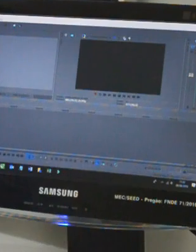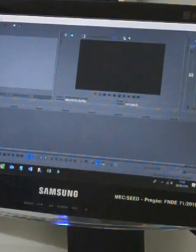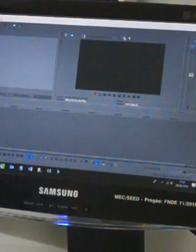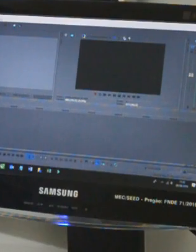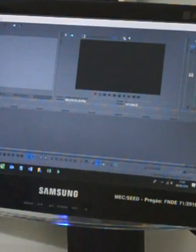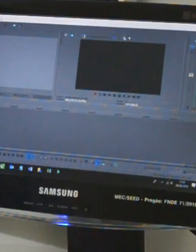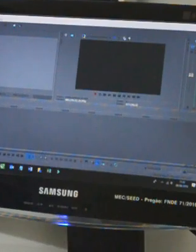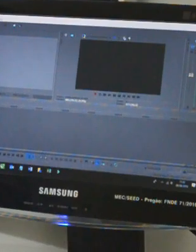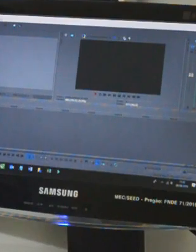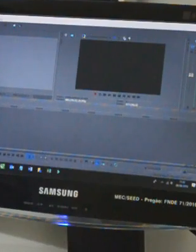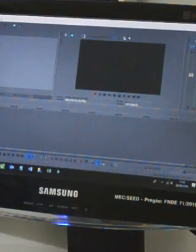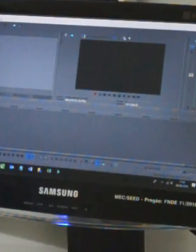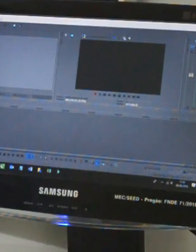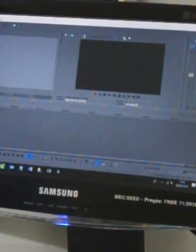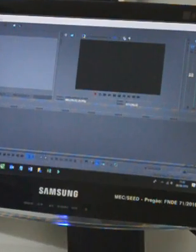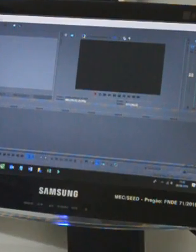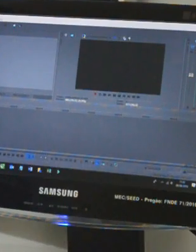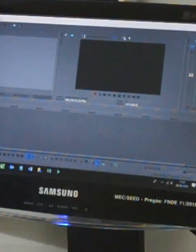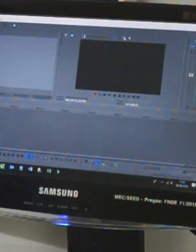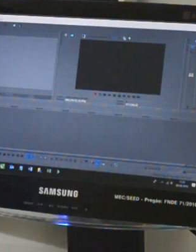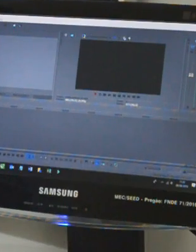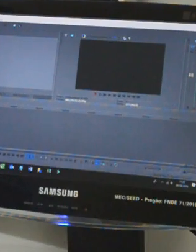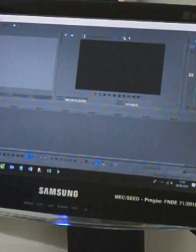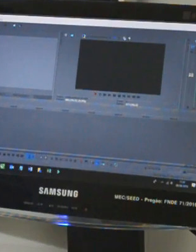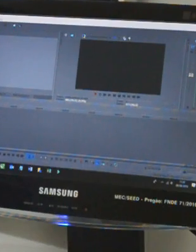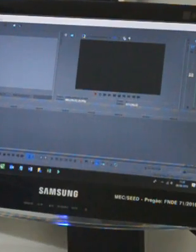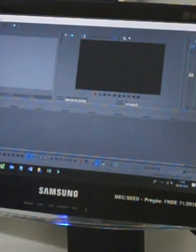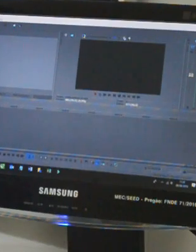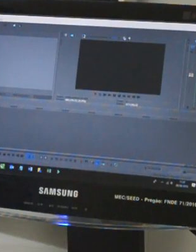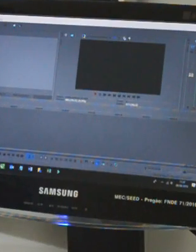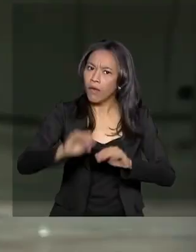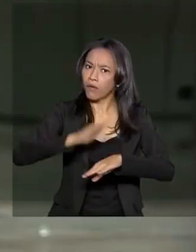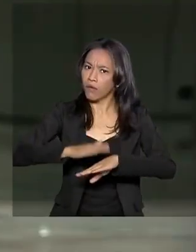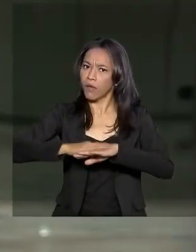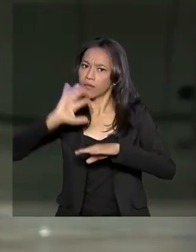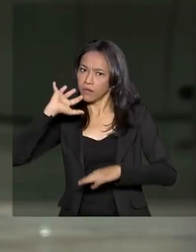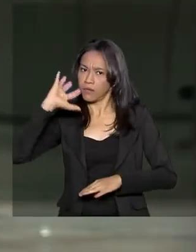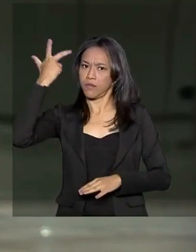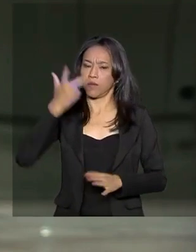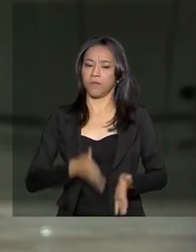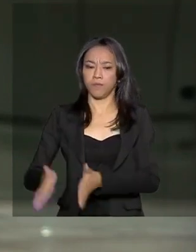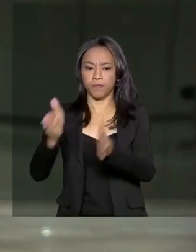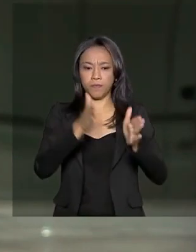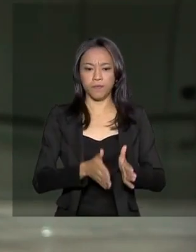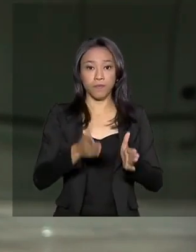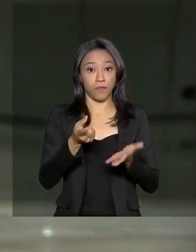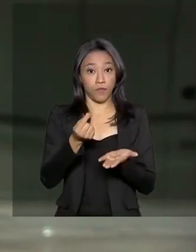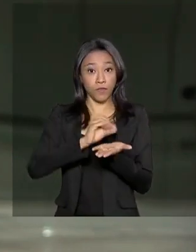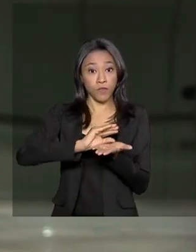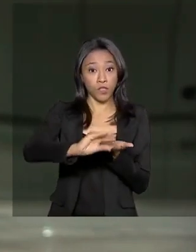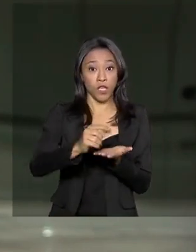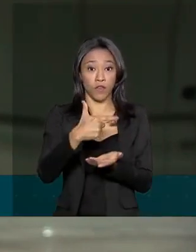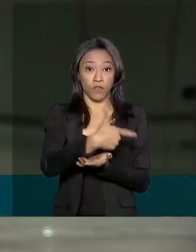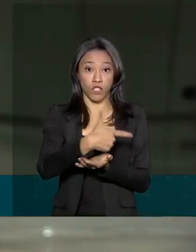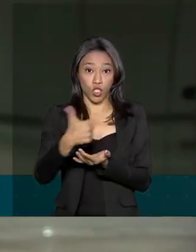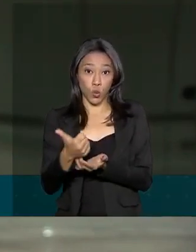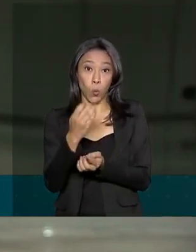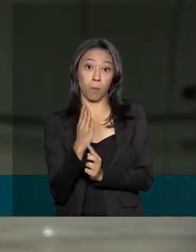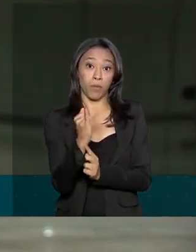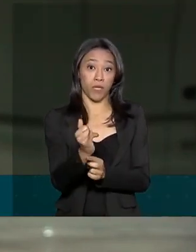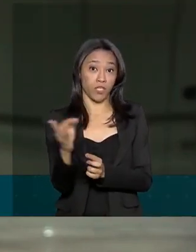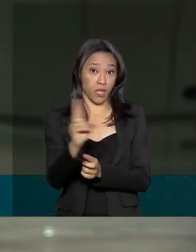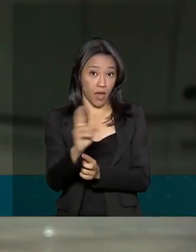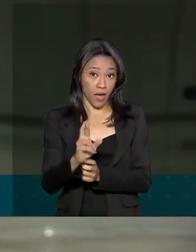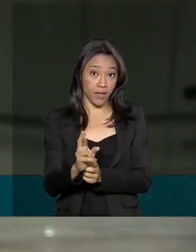é bolsonaro assinou medida provisória que torna lei essa decisão não liberados 21 bilhões de reais a cerca de